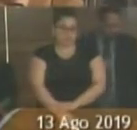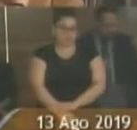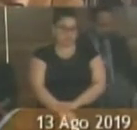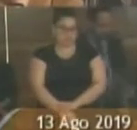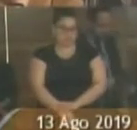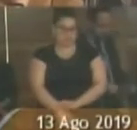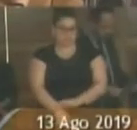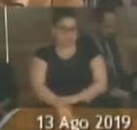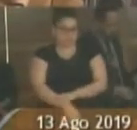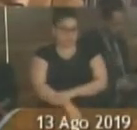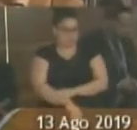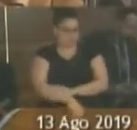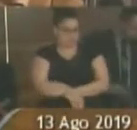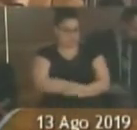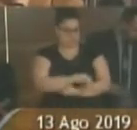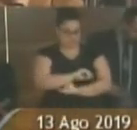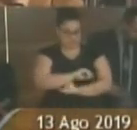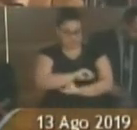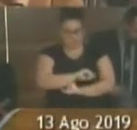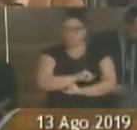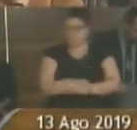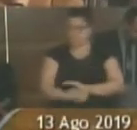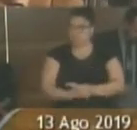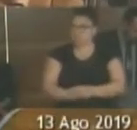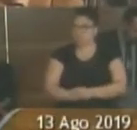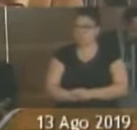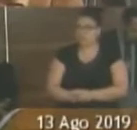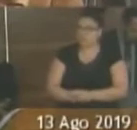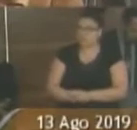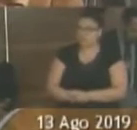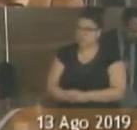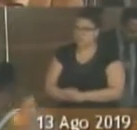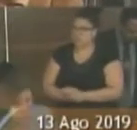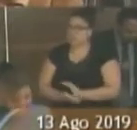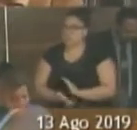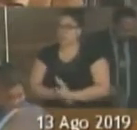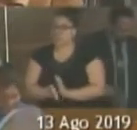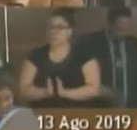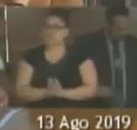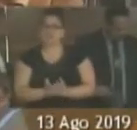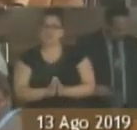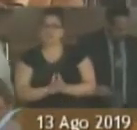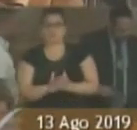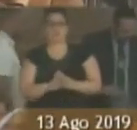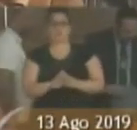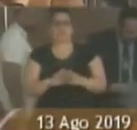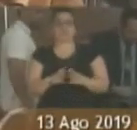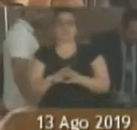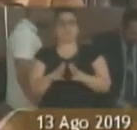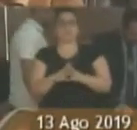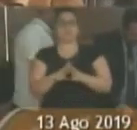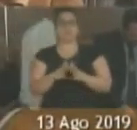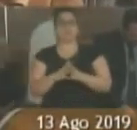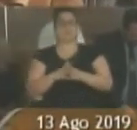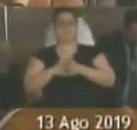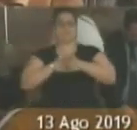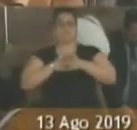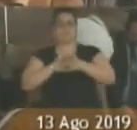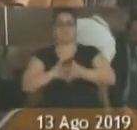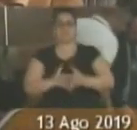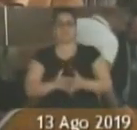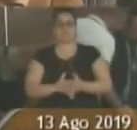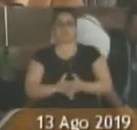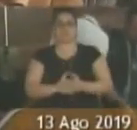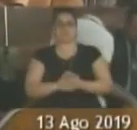Meus amigos e minhas amigas, um bom dia. Senhores vereadores e vereadoras. Pau